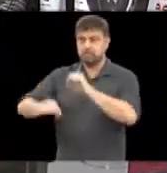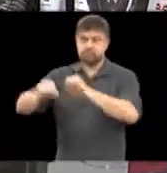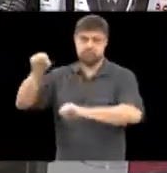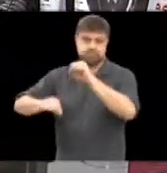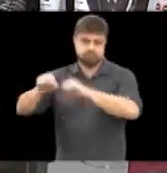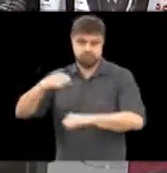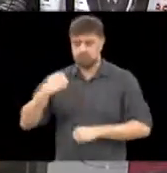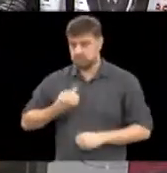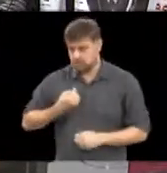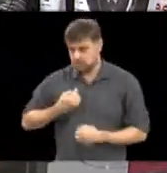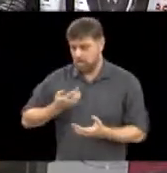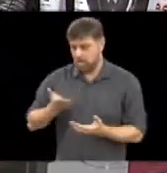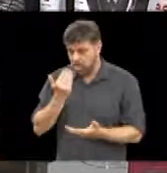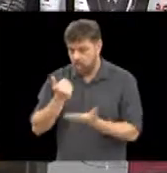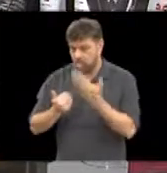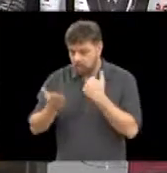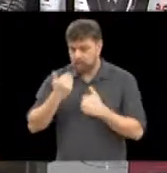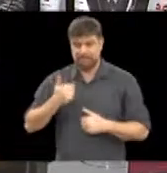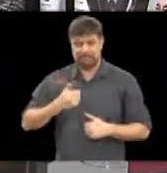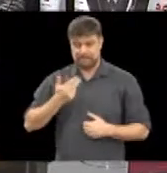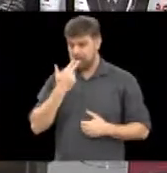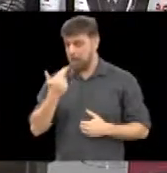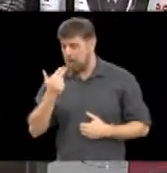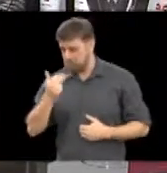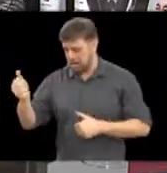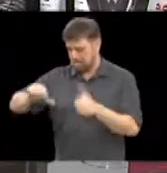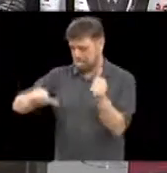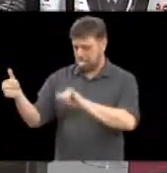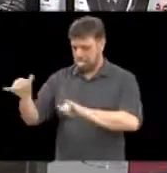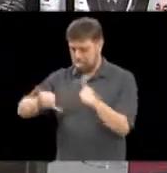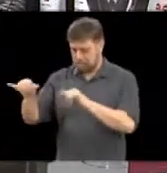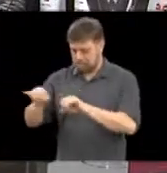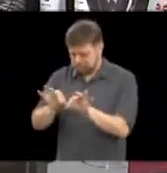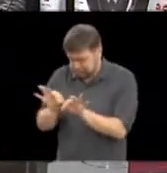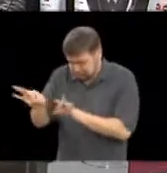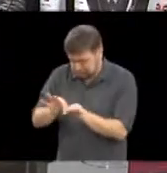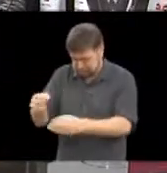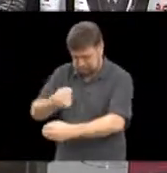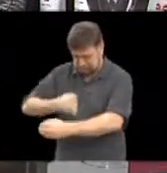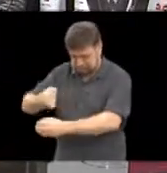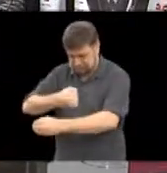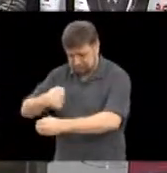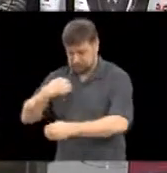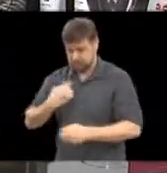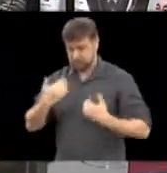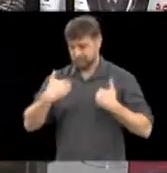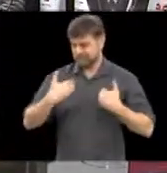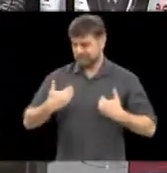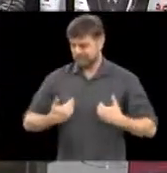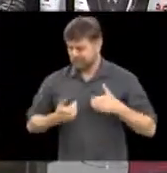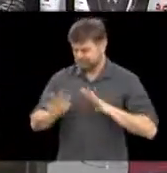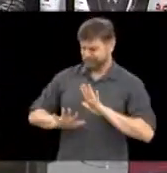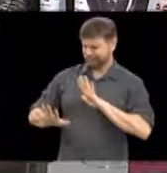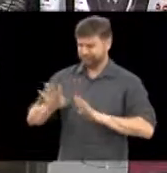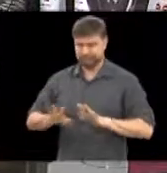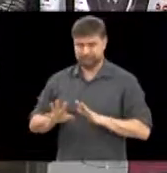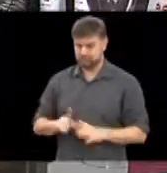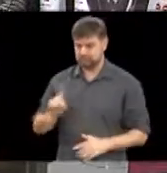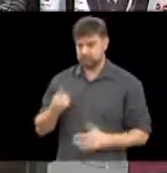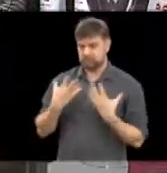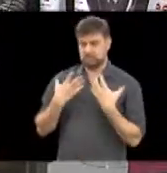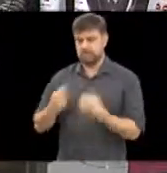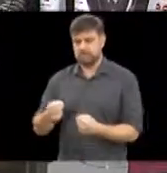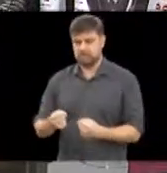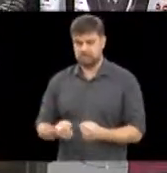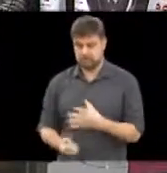são muitas coisas que eles colocam, como corantes, conservantes, que isso o organismo humano às vezes pode receitar